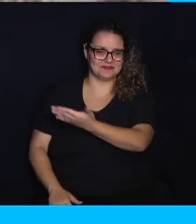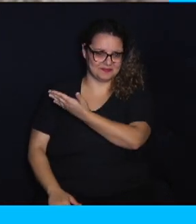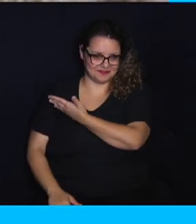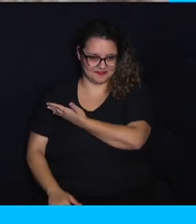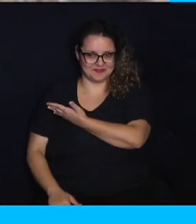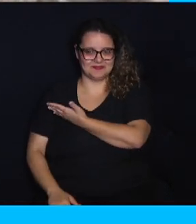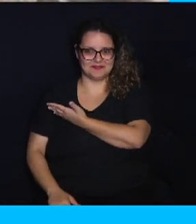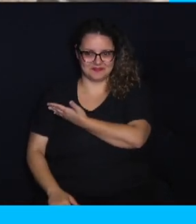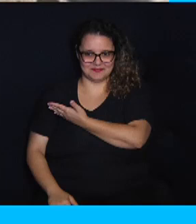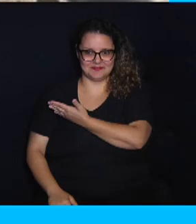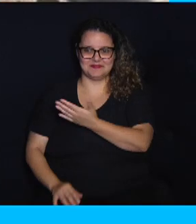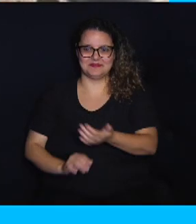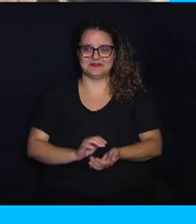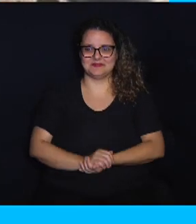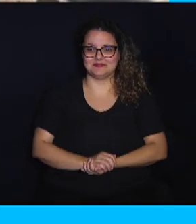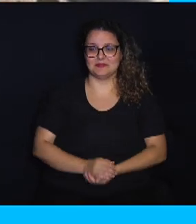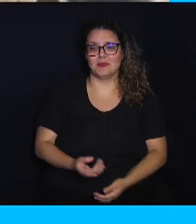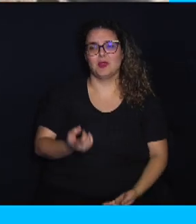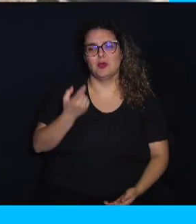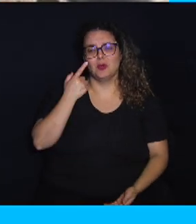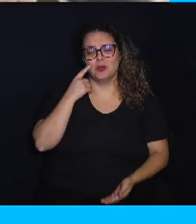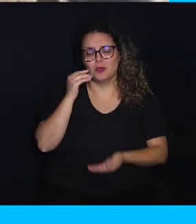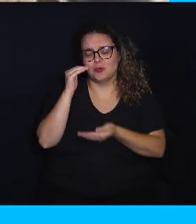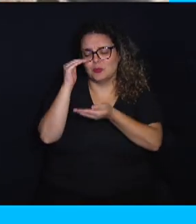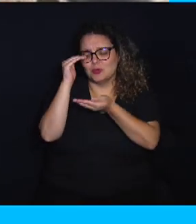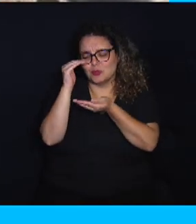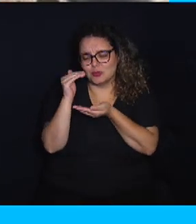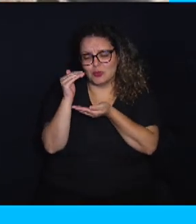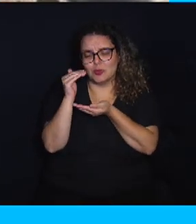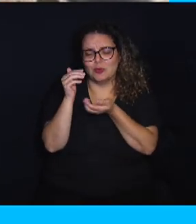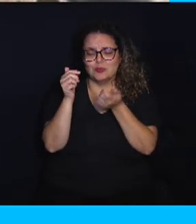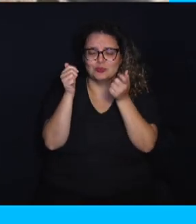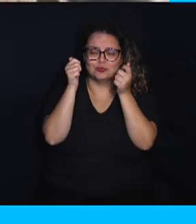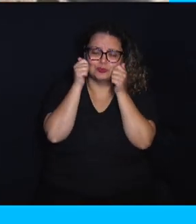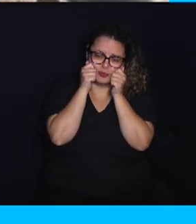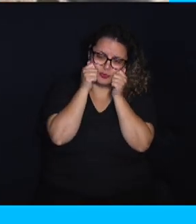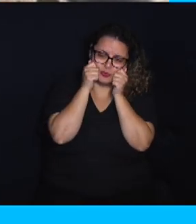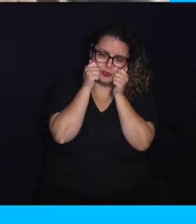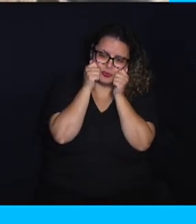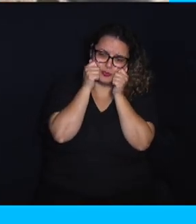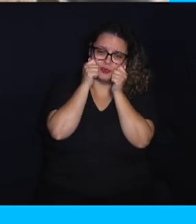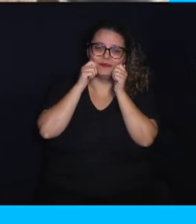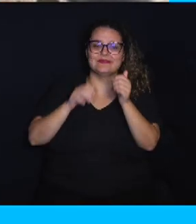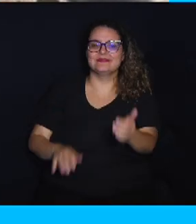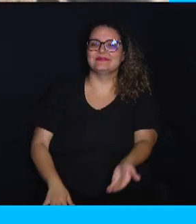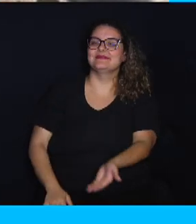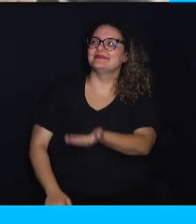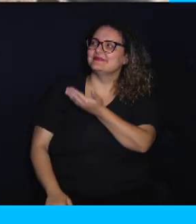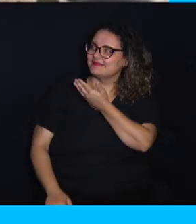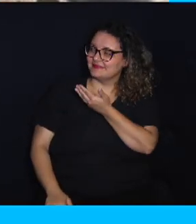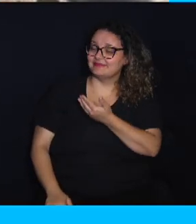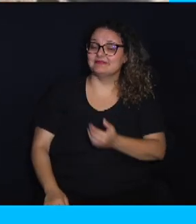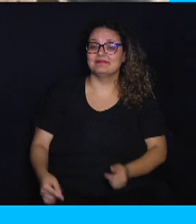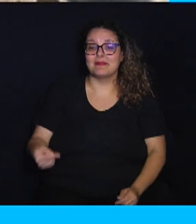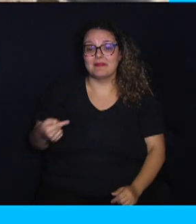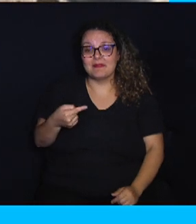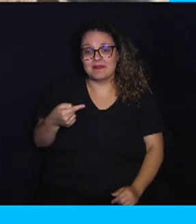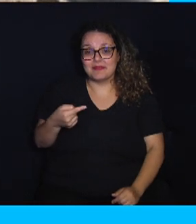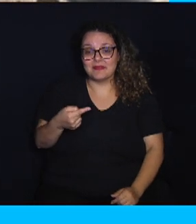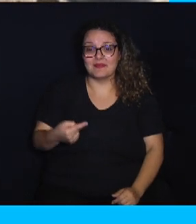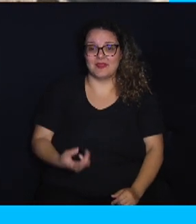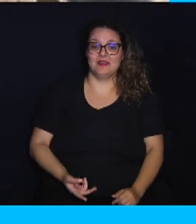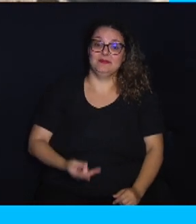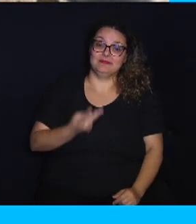com a Franciele. E olha esse filhotinho, que coisa mais fofa! O Pitaia tem menos de 2 meses.